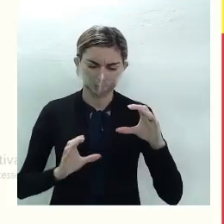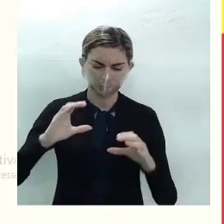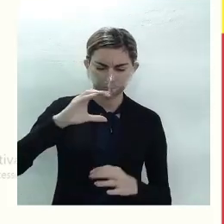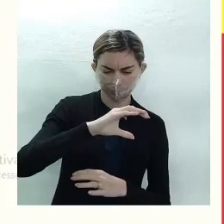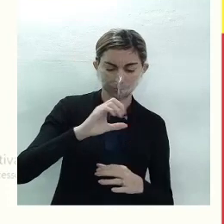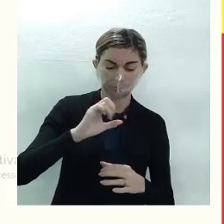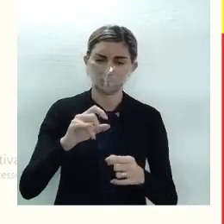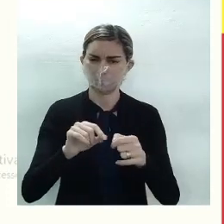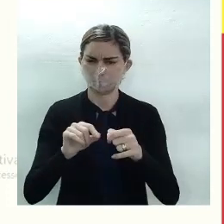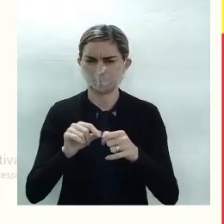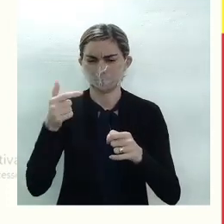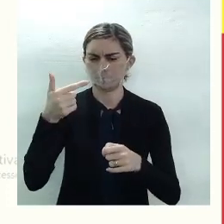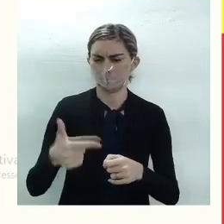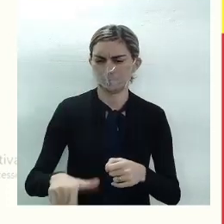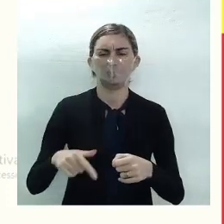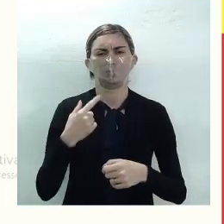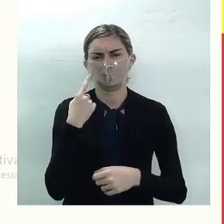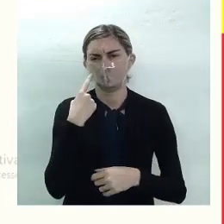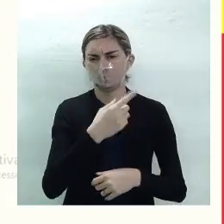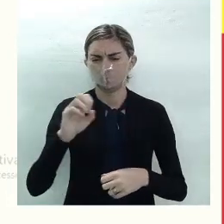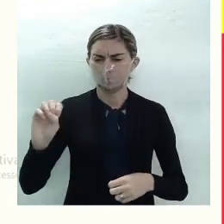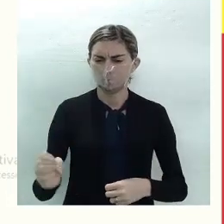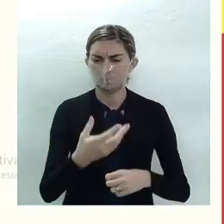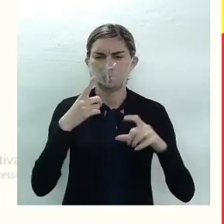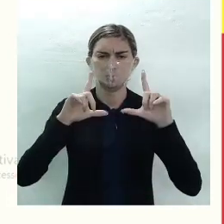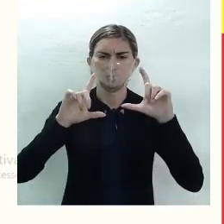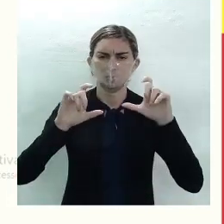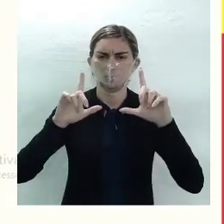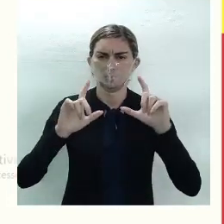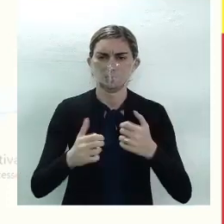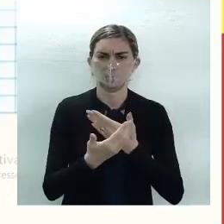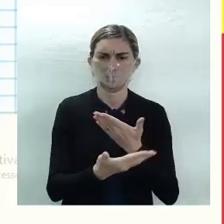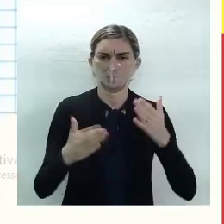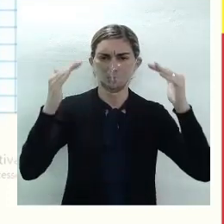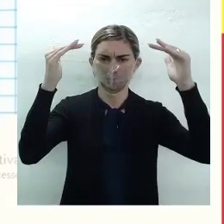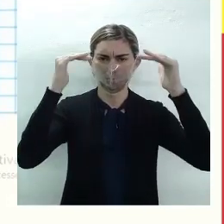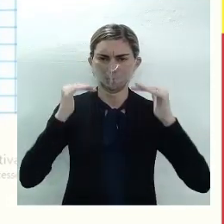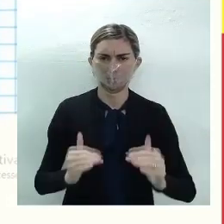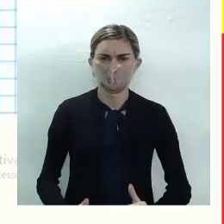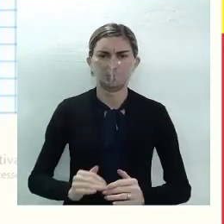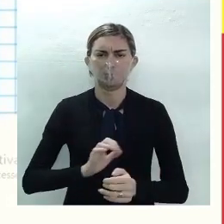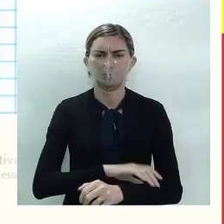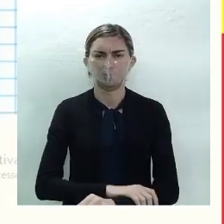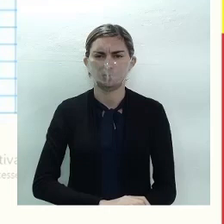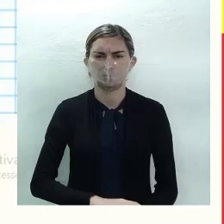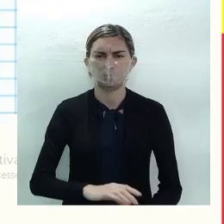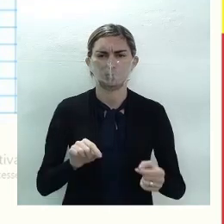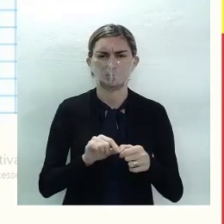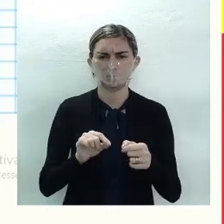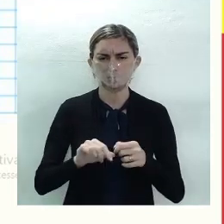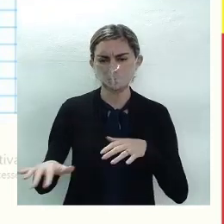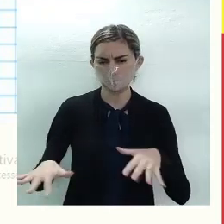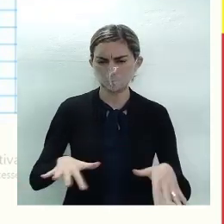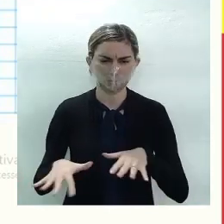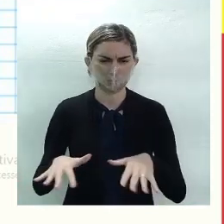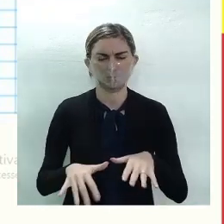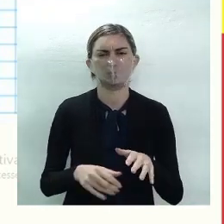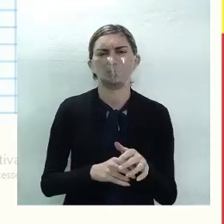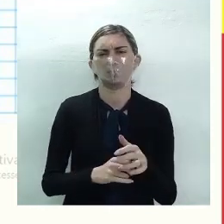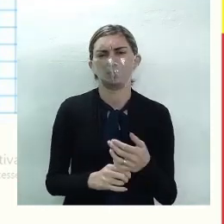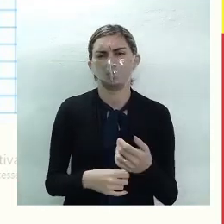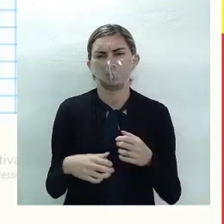desse. Se eu fizer de novo, ó, essa nova imagem, vou botar para baixo. Ó. fazer um movimento de